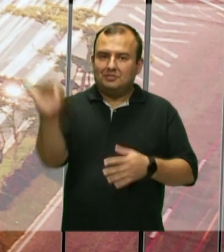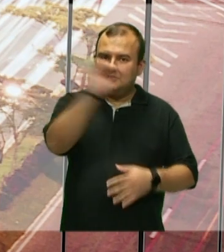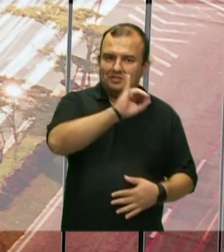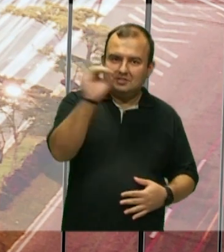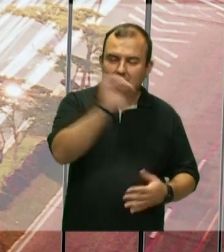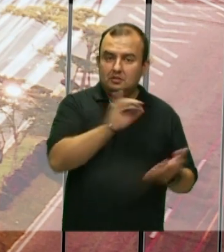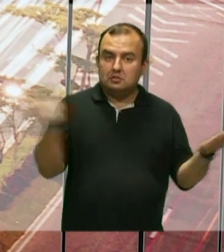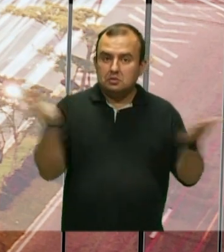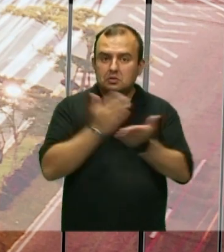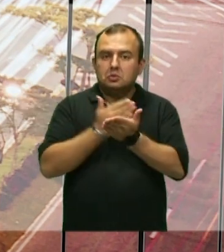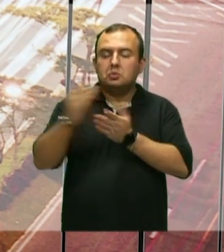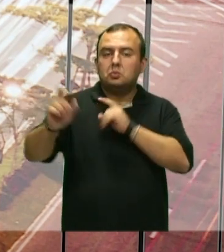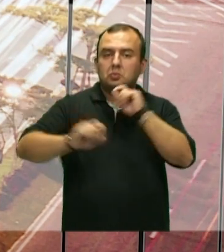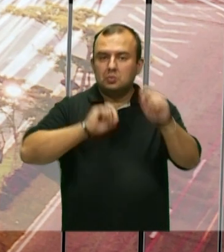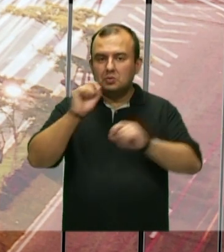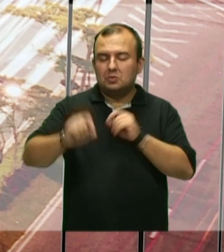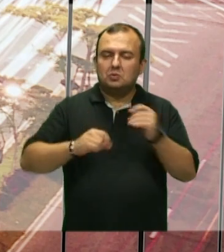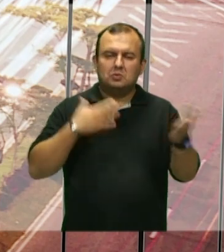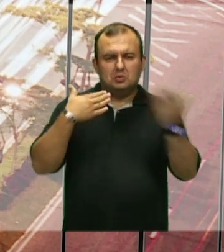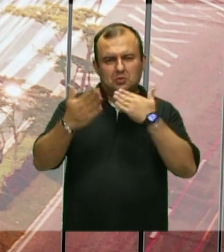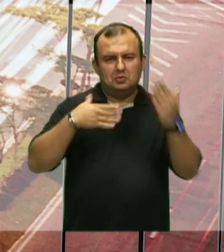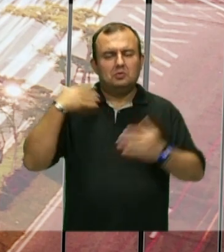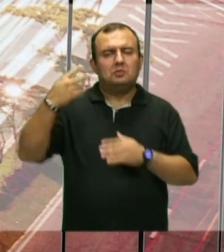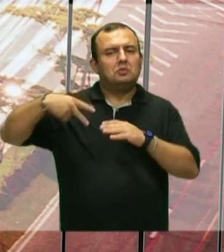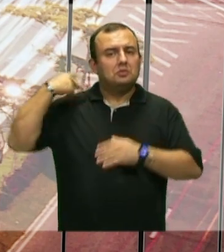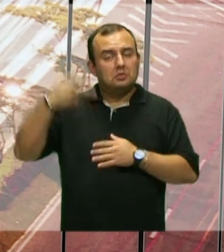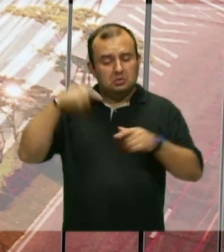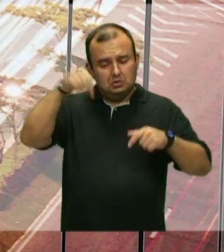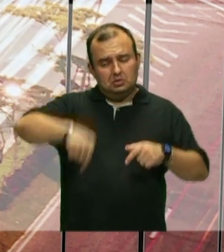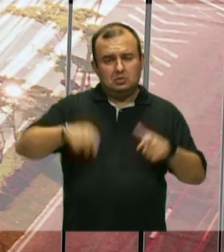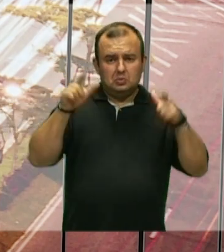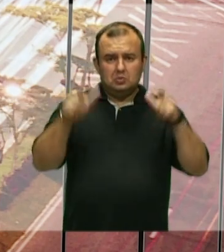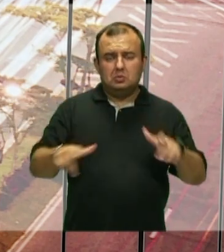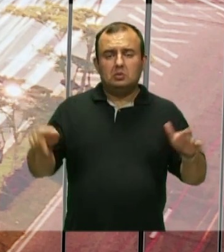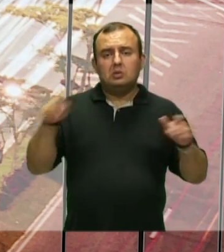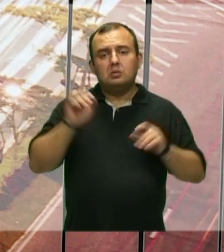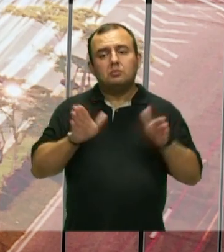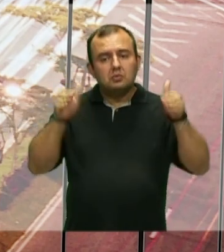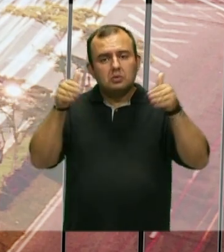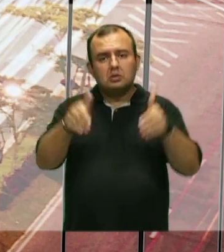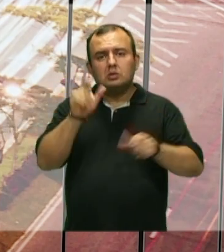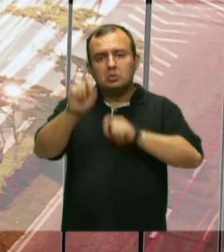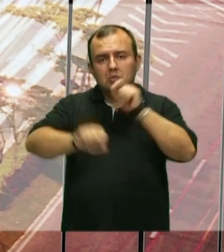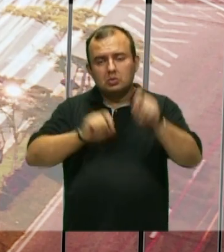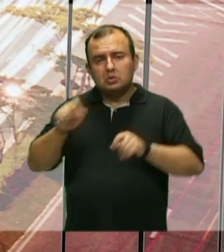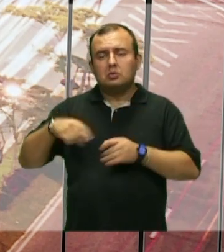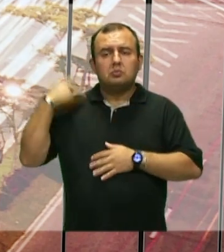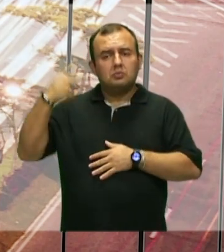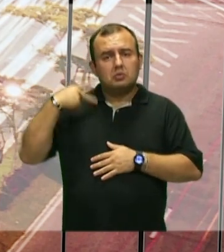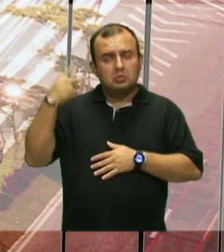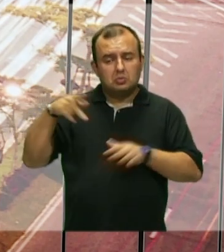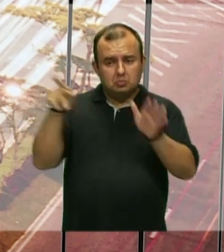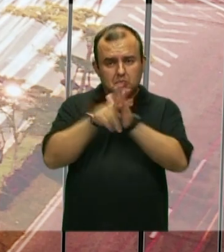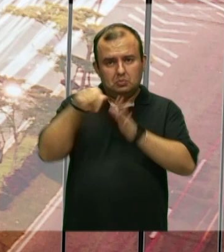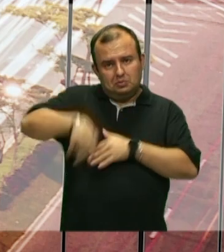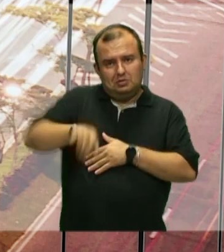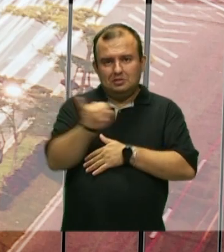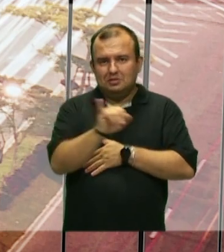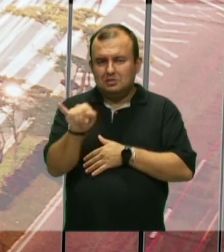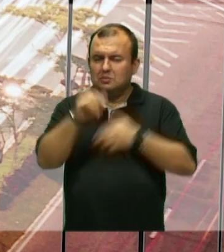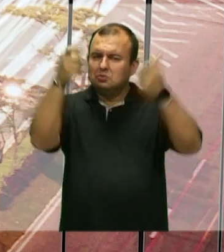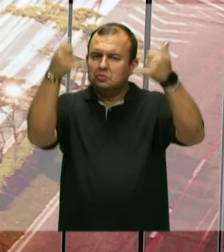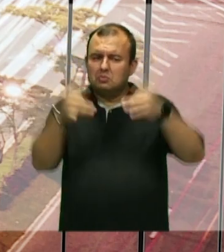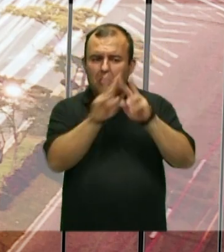Olá, começa agora o Fala Vereador, um espaço exclusivo para os parlamentares de Itajaí exporem as